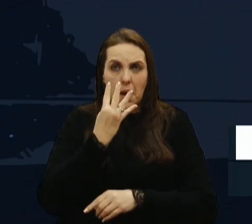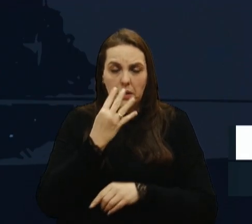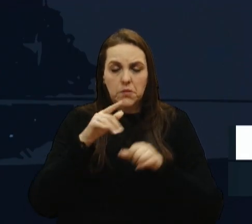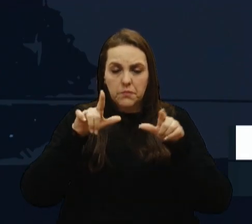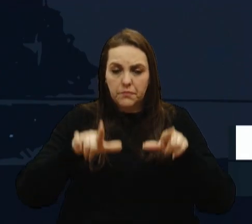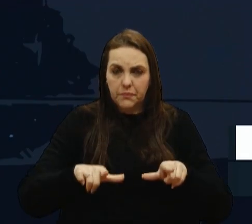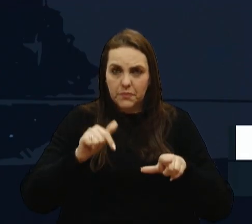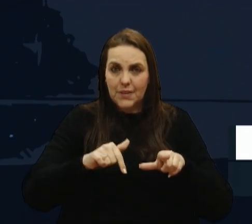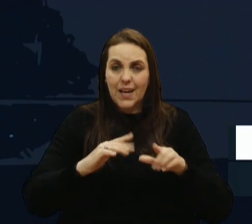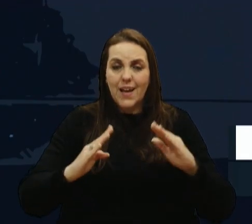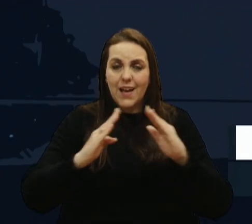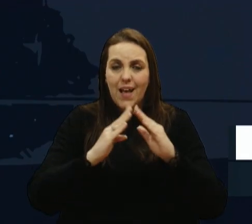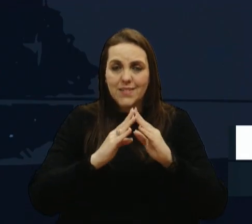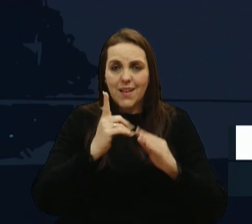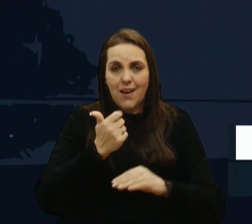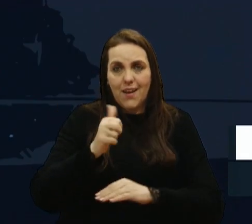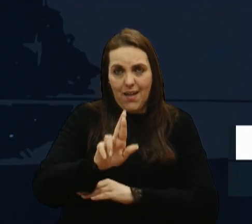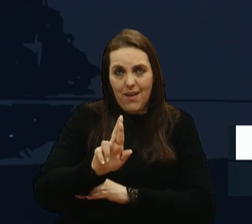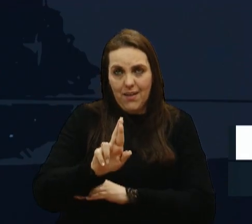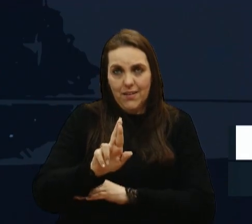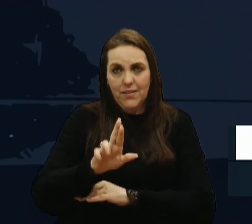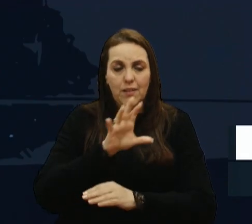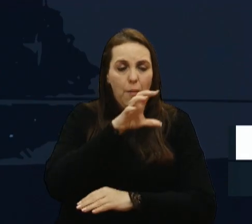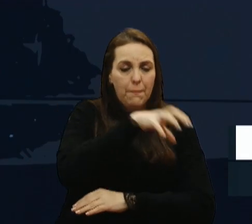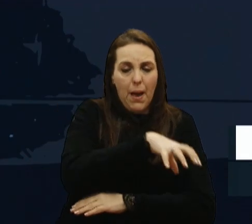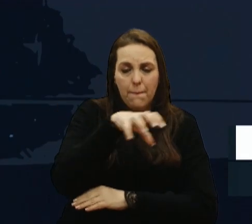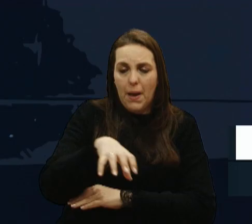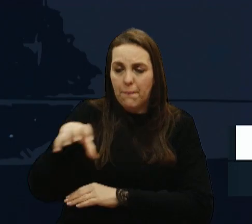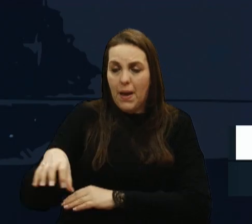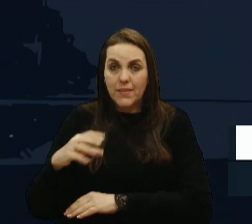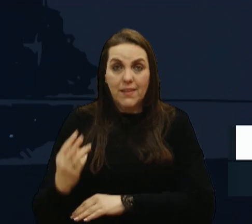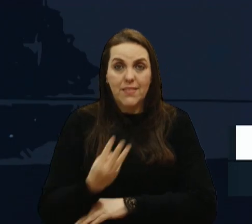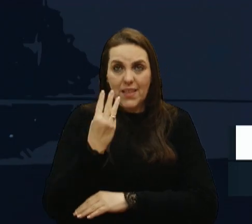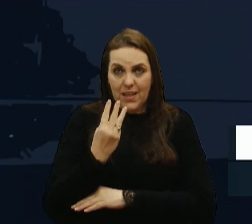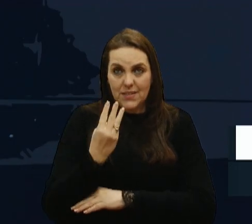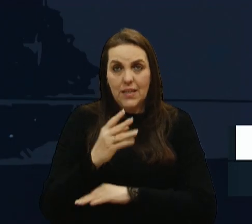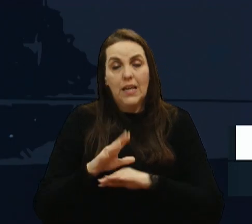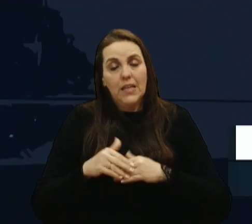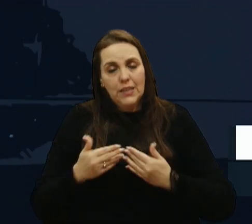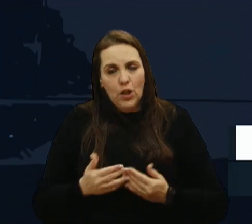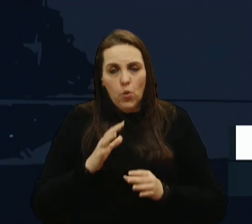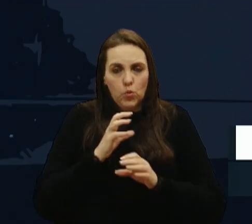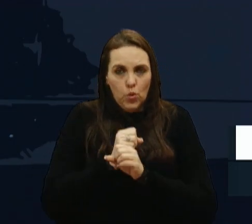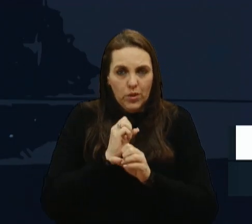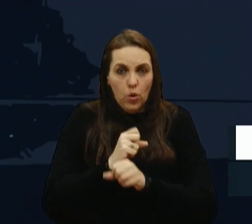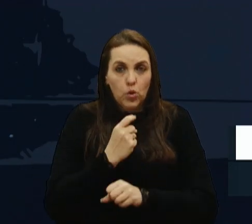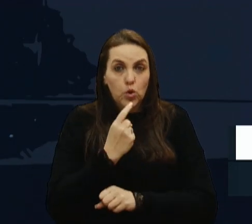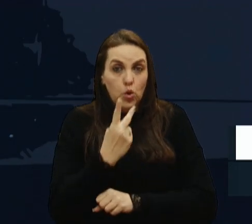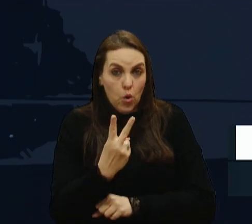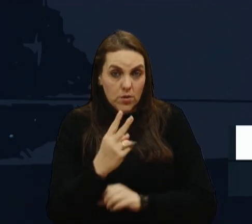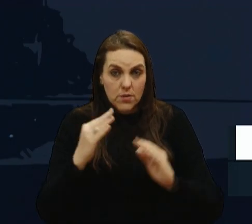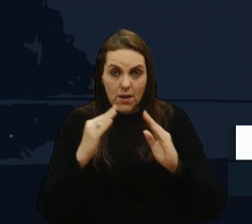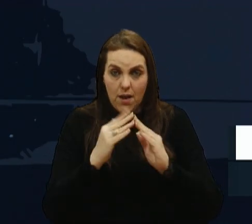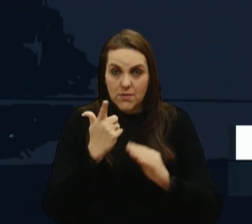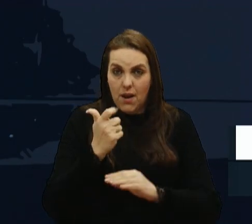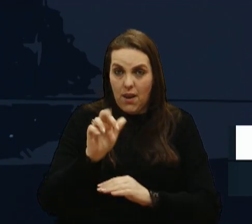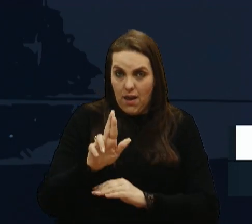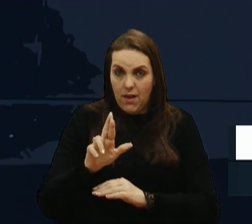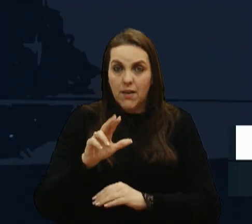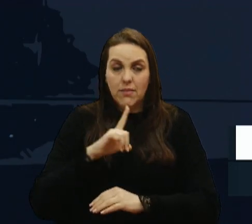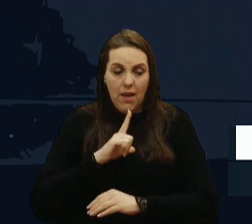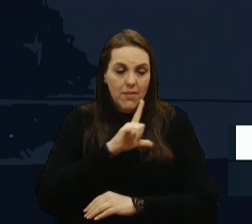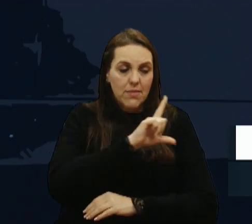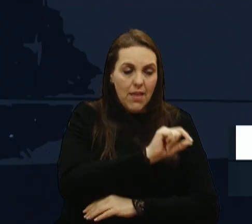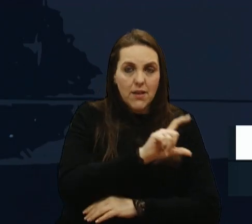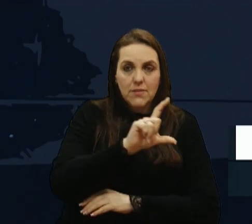casas-lar. Cada lote tem 3 casas-lar, então nós temos 12 casas-lar, cada uma delas abriga 10 crianças ou